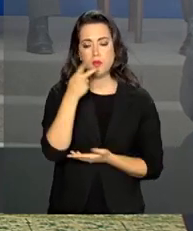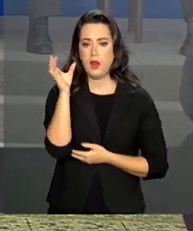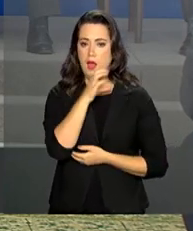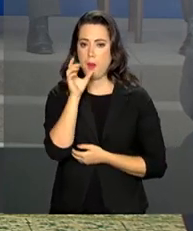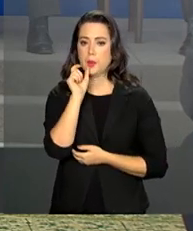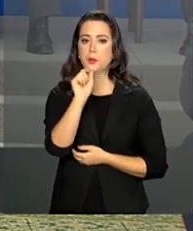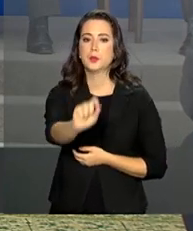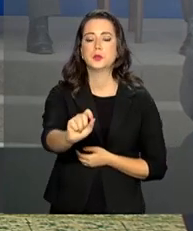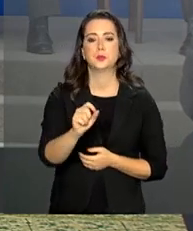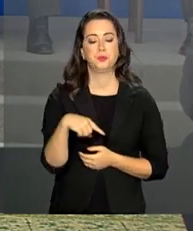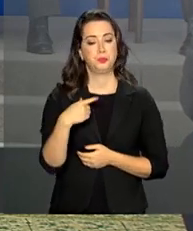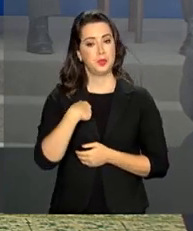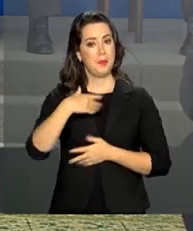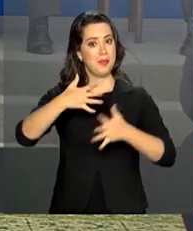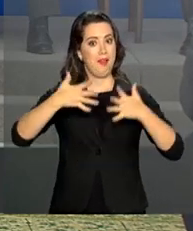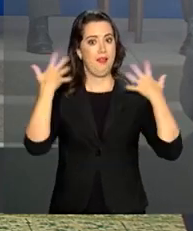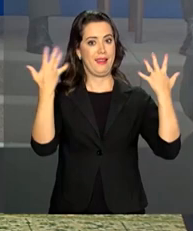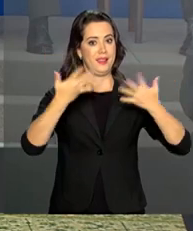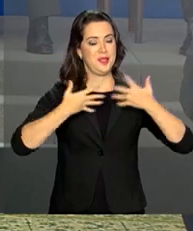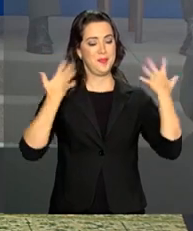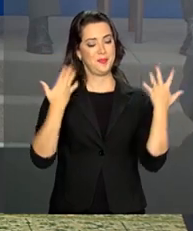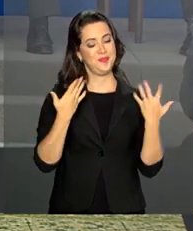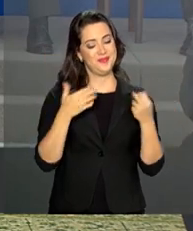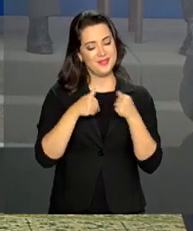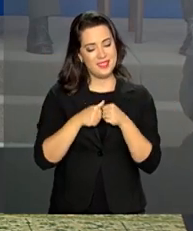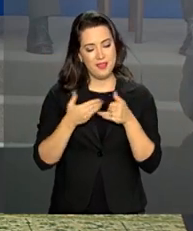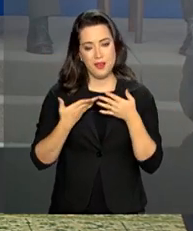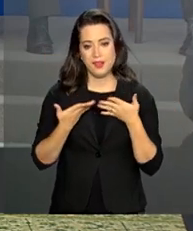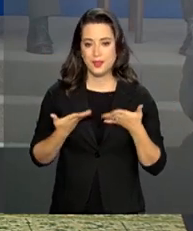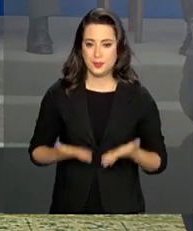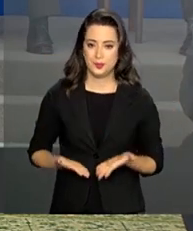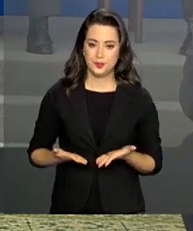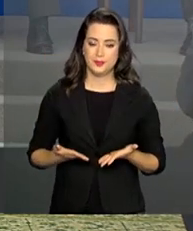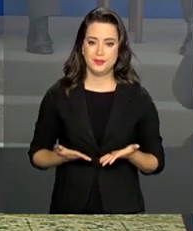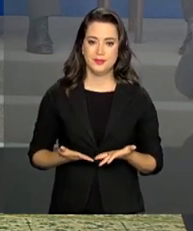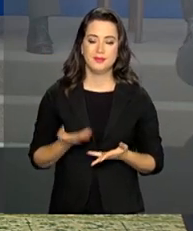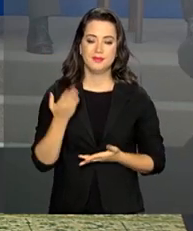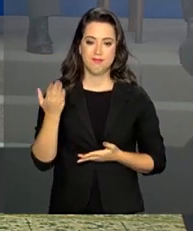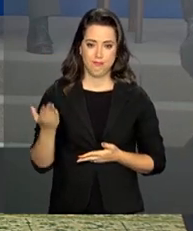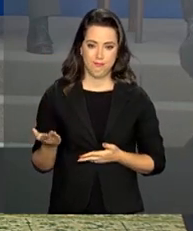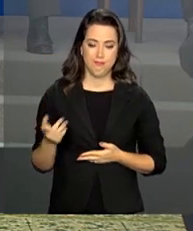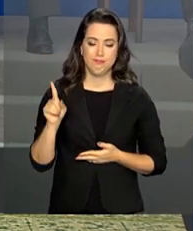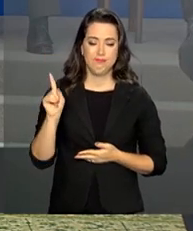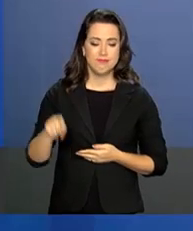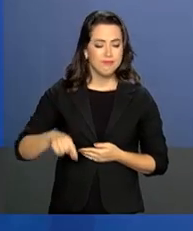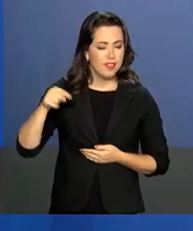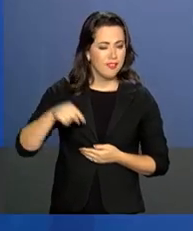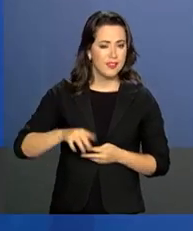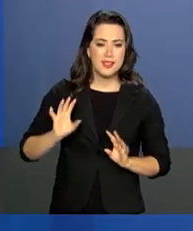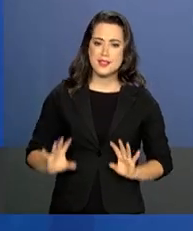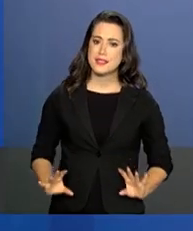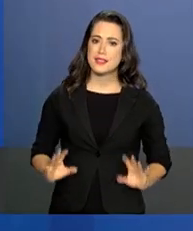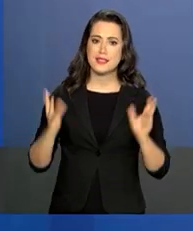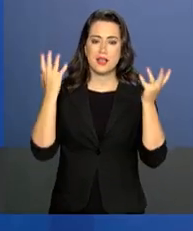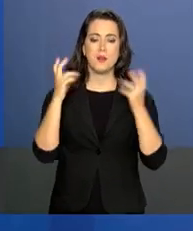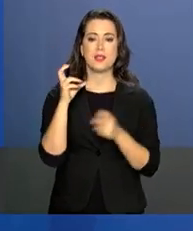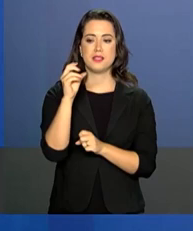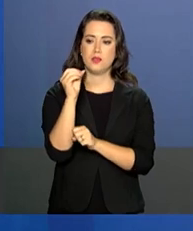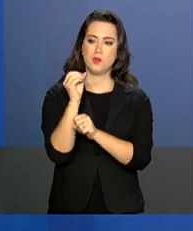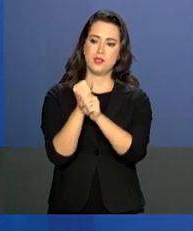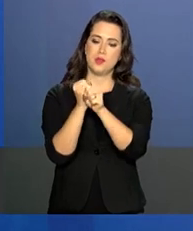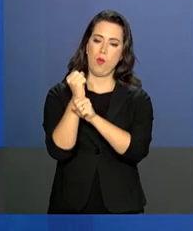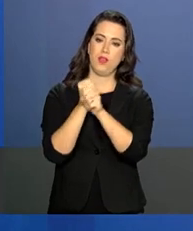rapidamente da minha alegria não é você e por estar aqui é se o dinheiro nesta celebração dos 50 anos